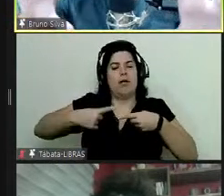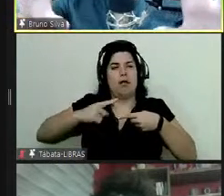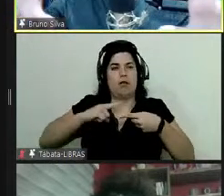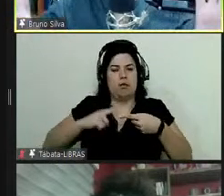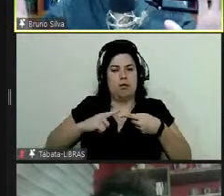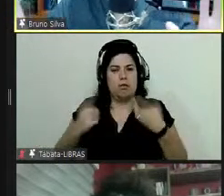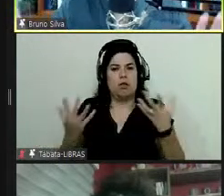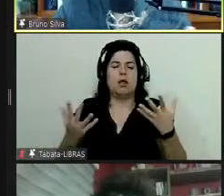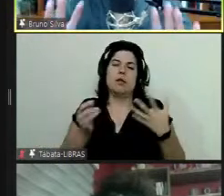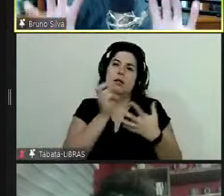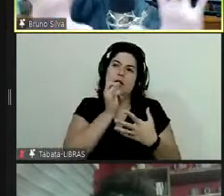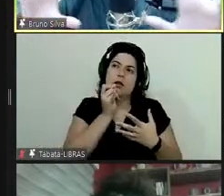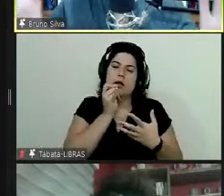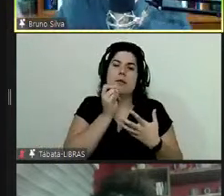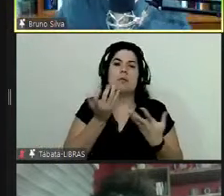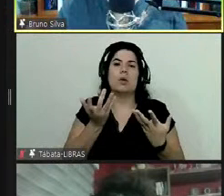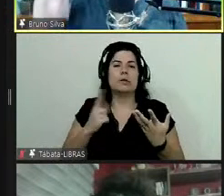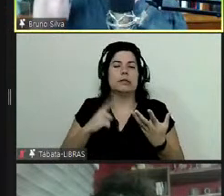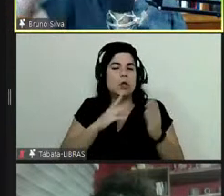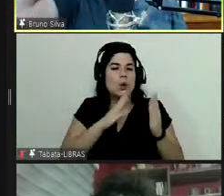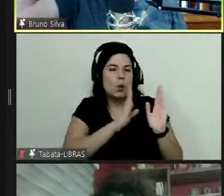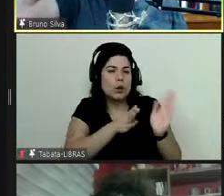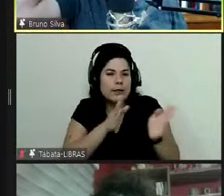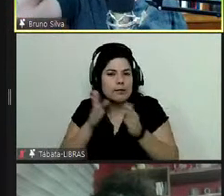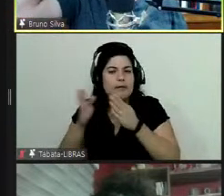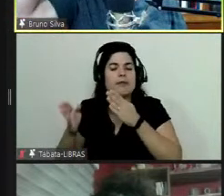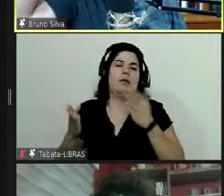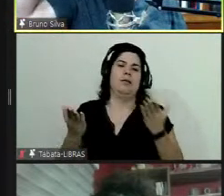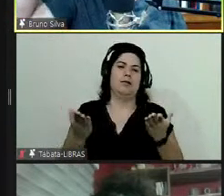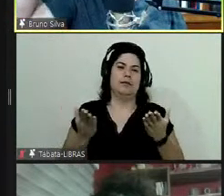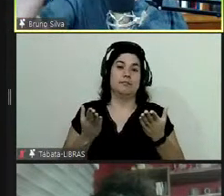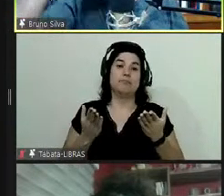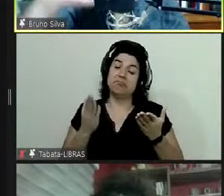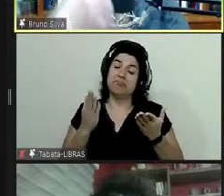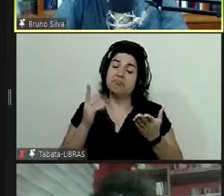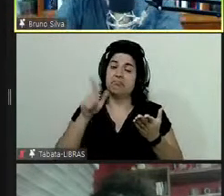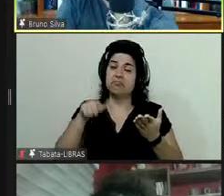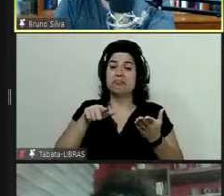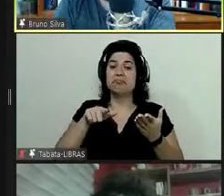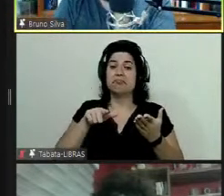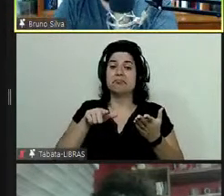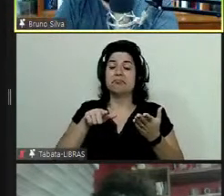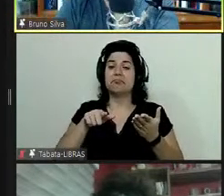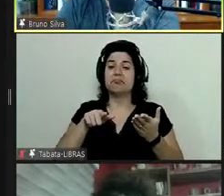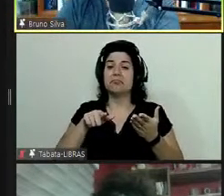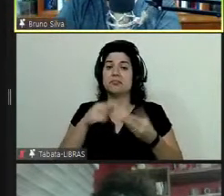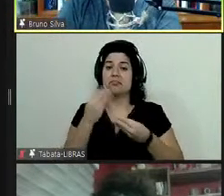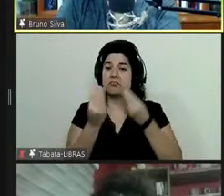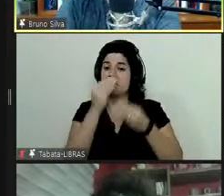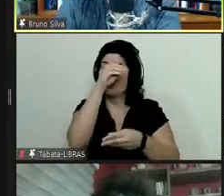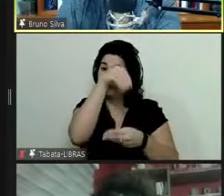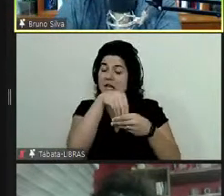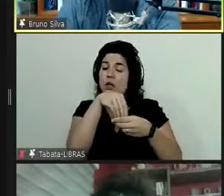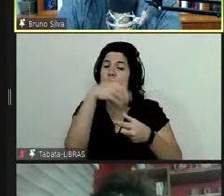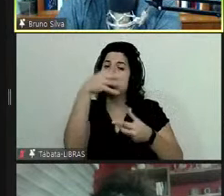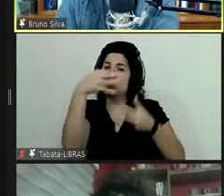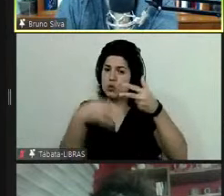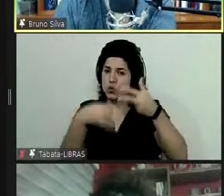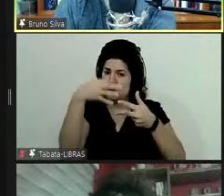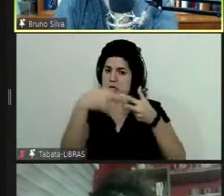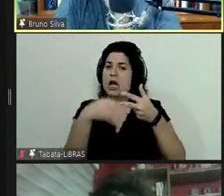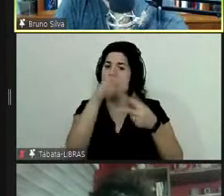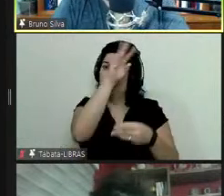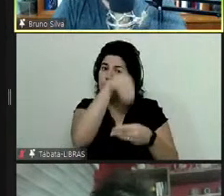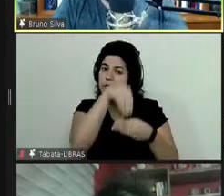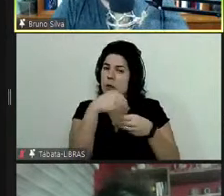mais de que você vai orquestrando você vai organizando a coisa toda Então esse a característica principalmente no judiciário sei se necessariamente